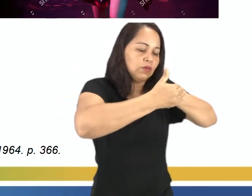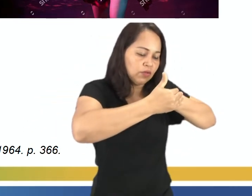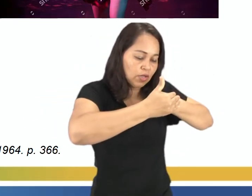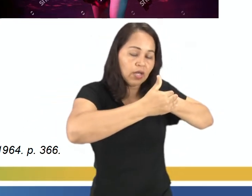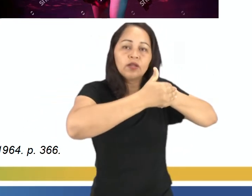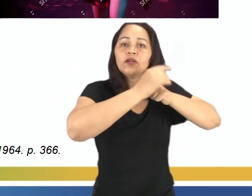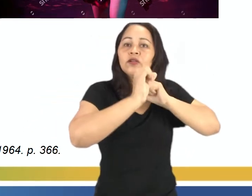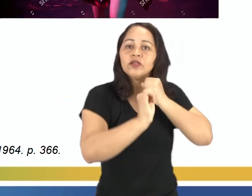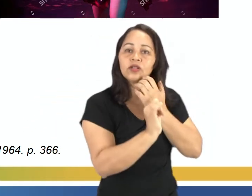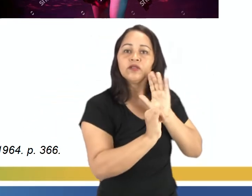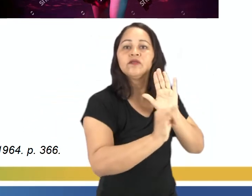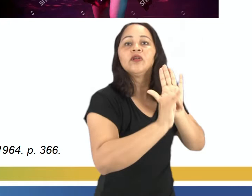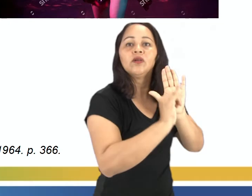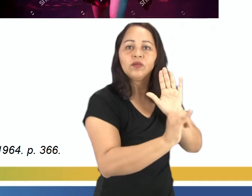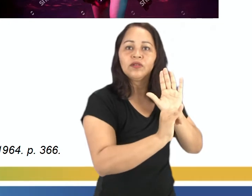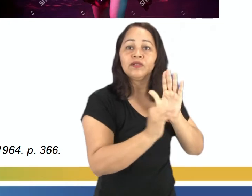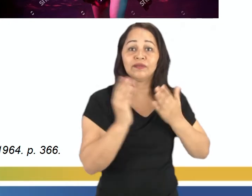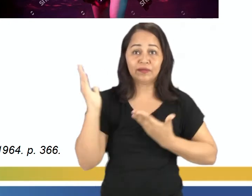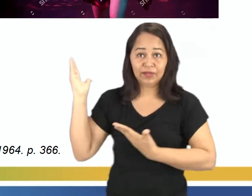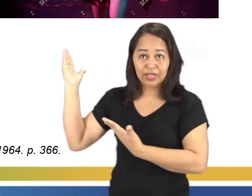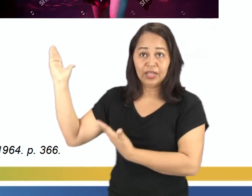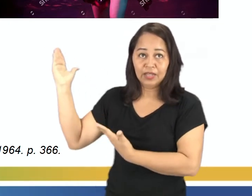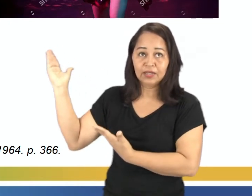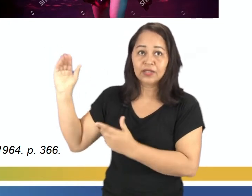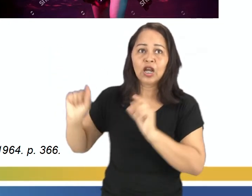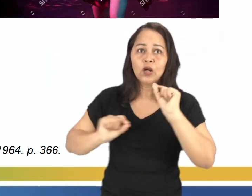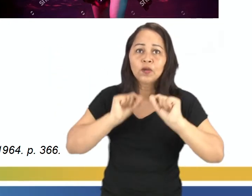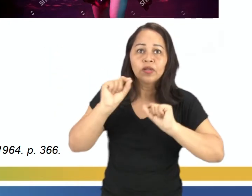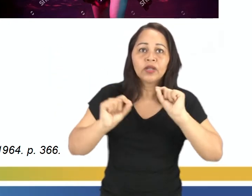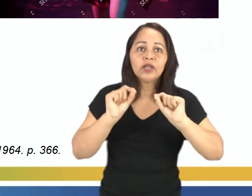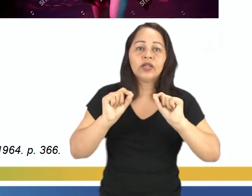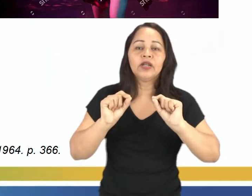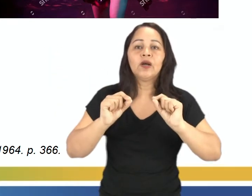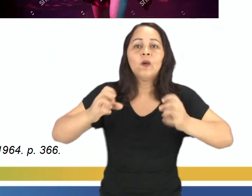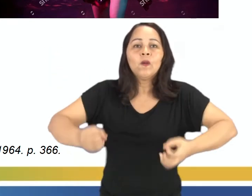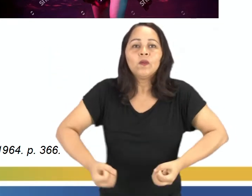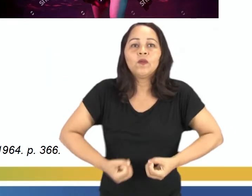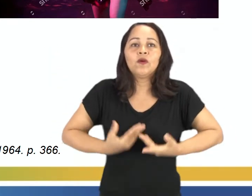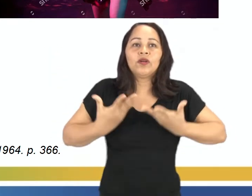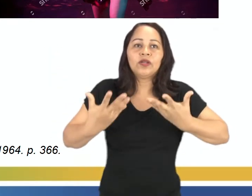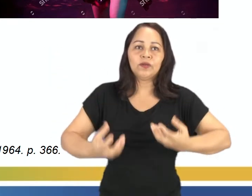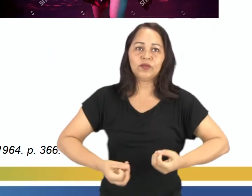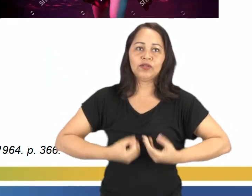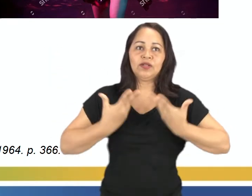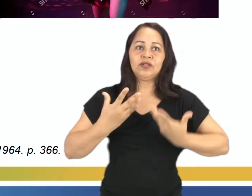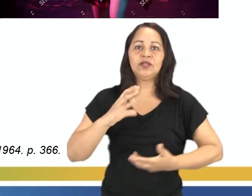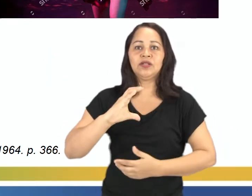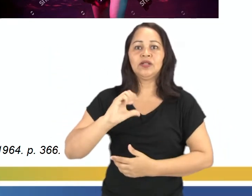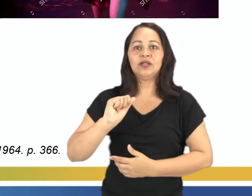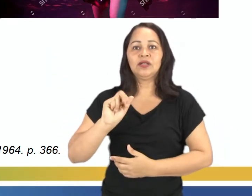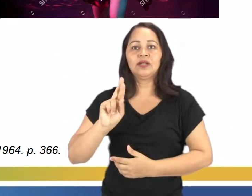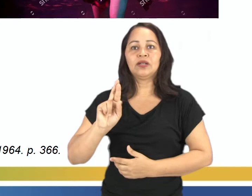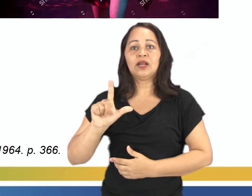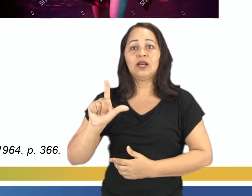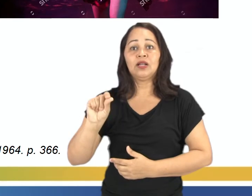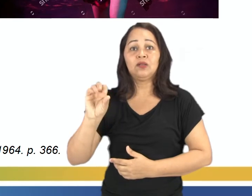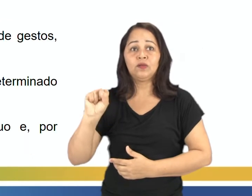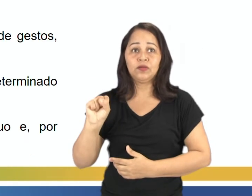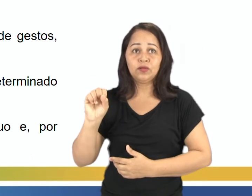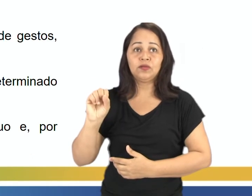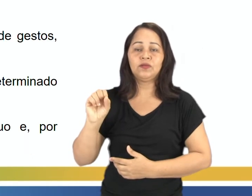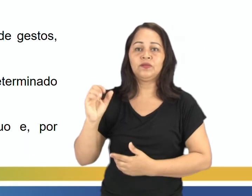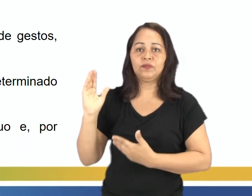Fábulas. Esse é um poema do Carlos Drummond de Andrade, tá? Então, ele vai tratar aí sobre dança e alma,